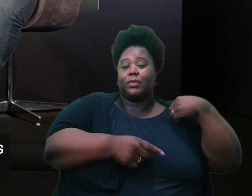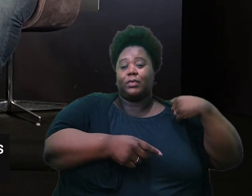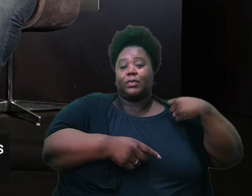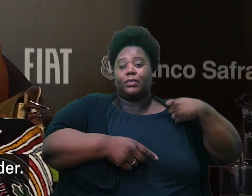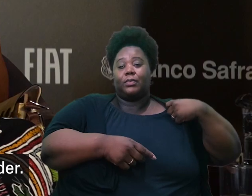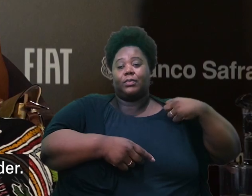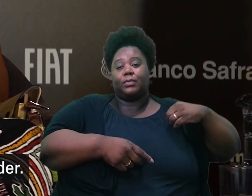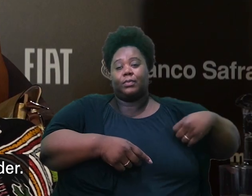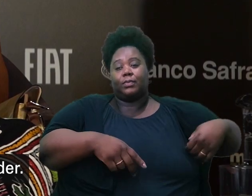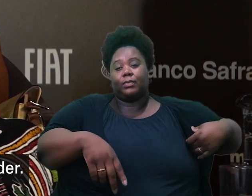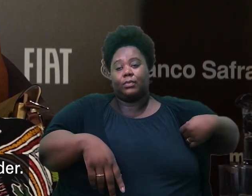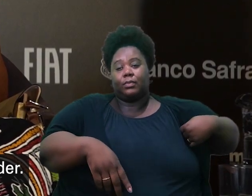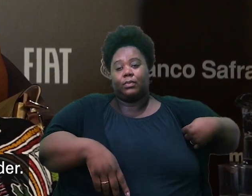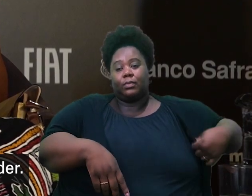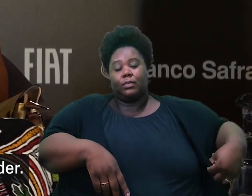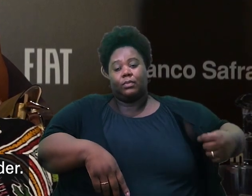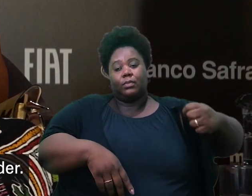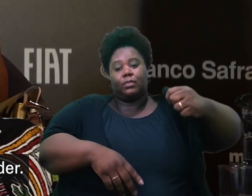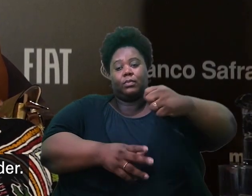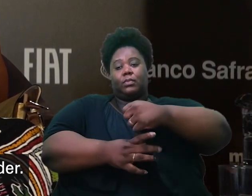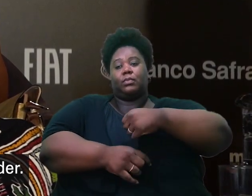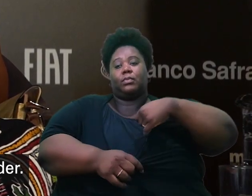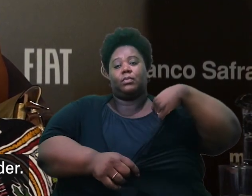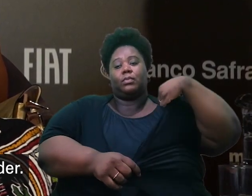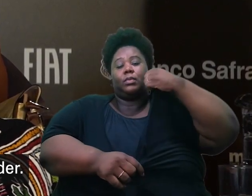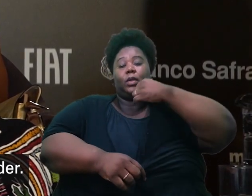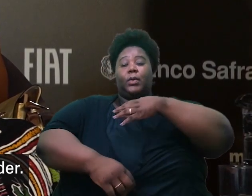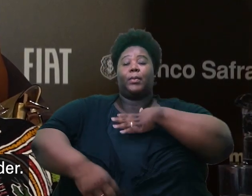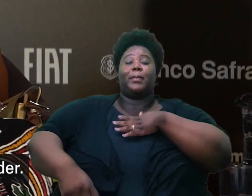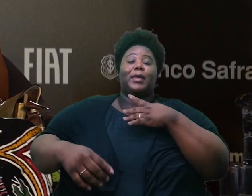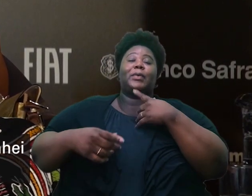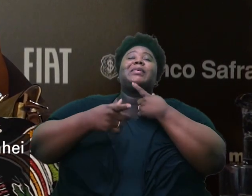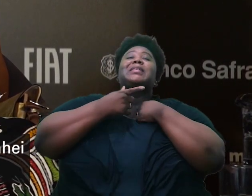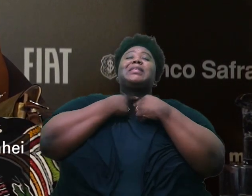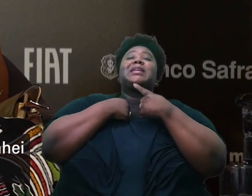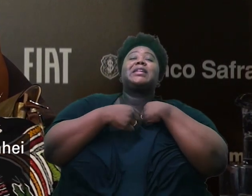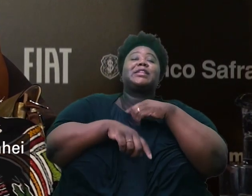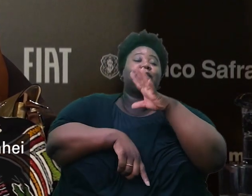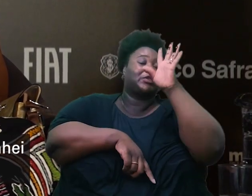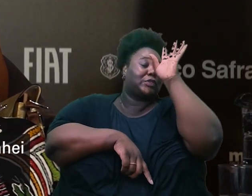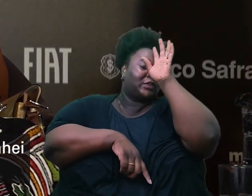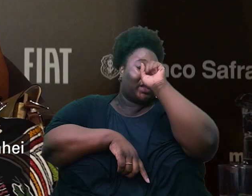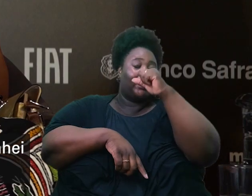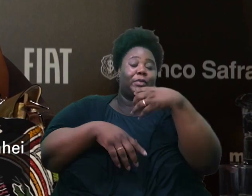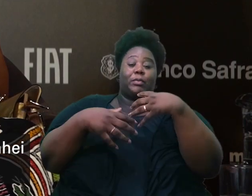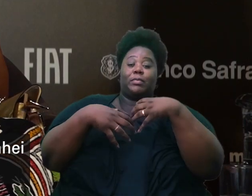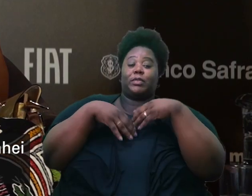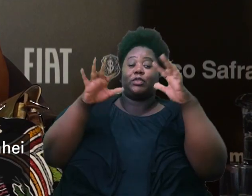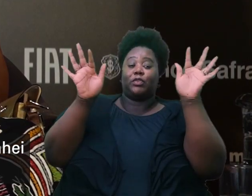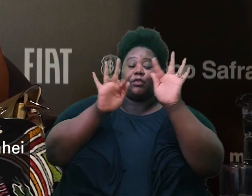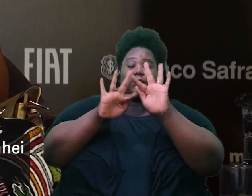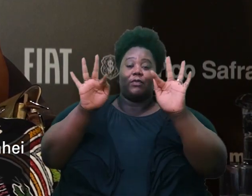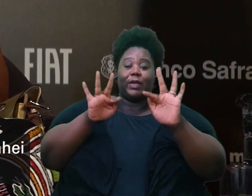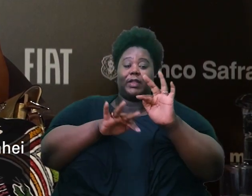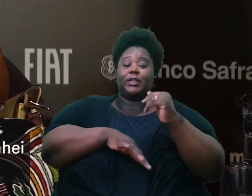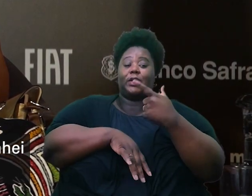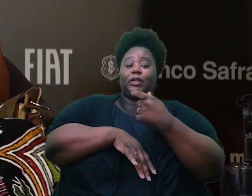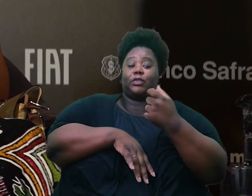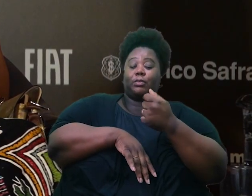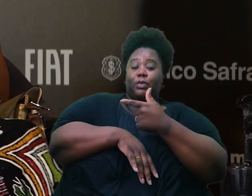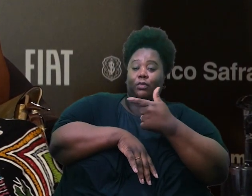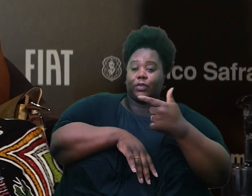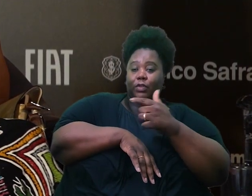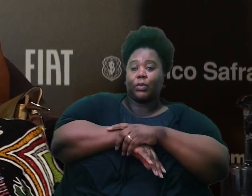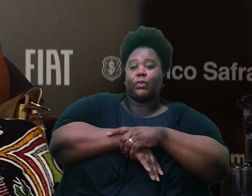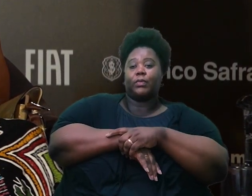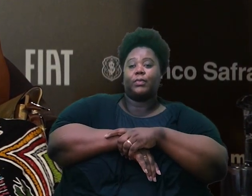o meu desejo, sempre foi o meu desejo de aprender. Eu fiquei muito feliz quando eu ganhei, em 2022, o